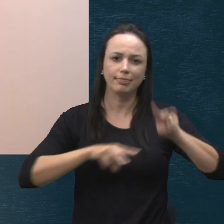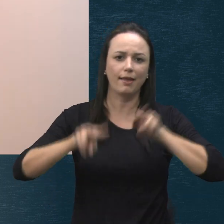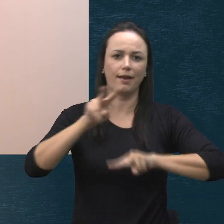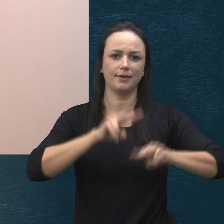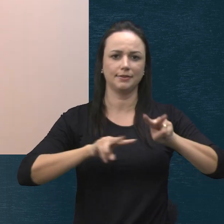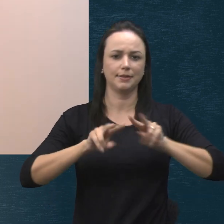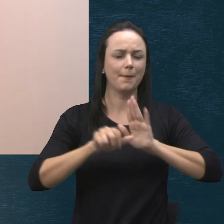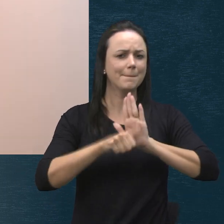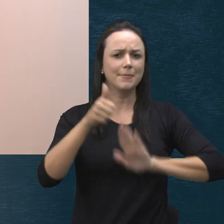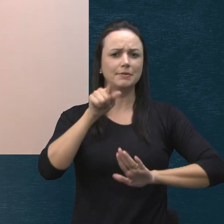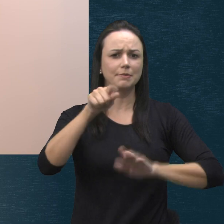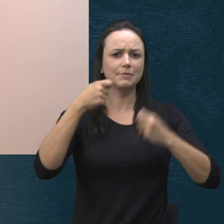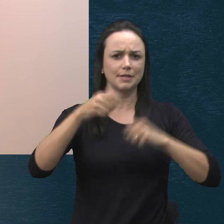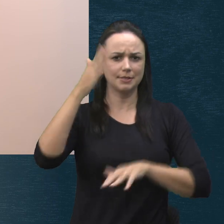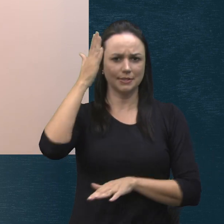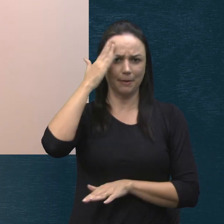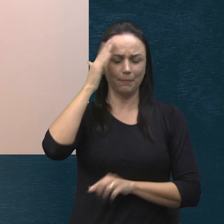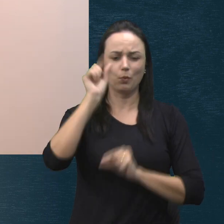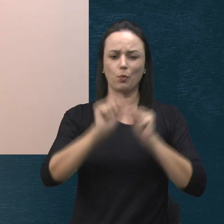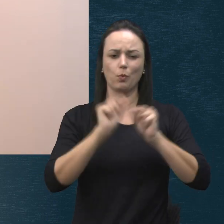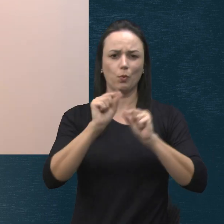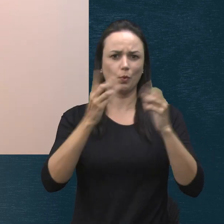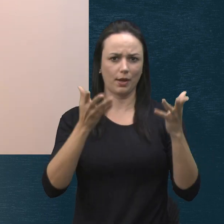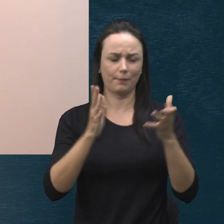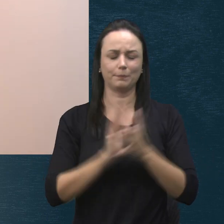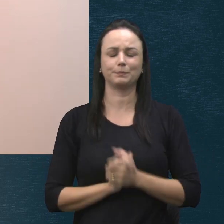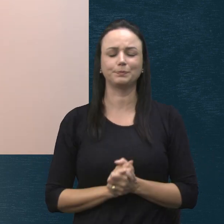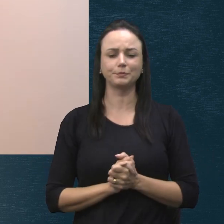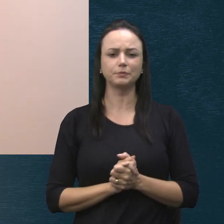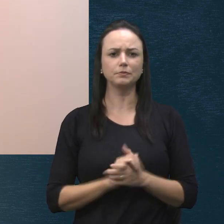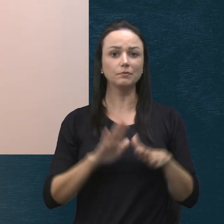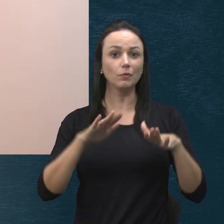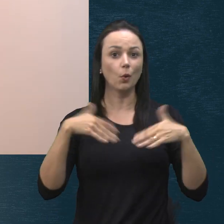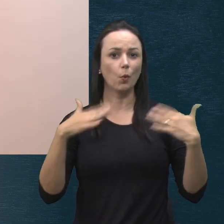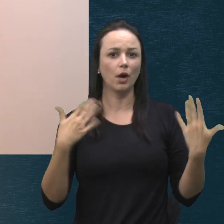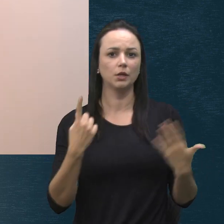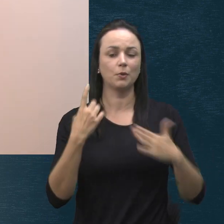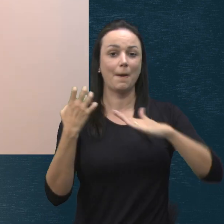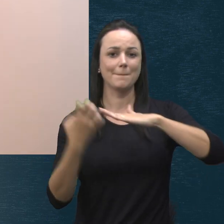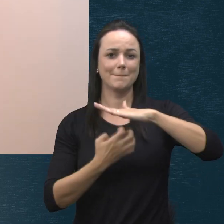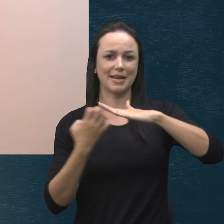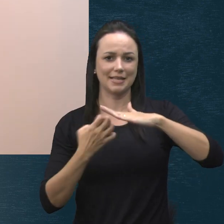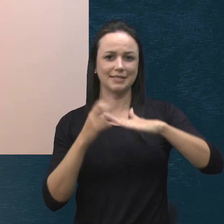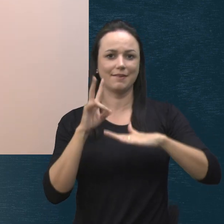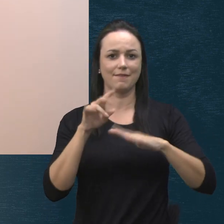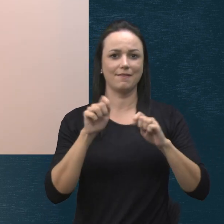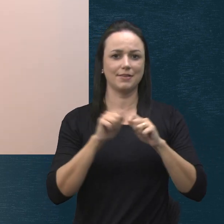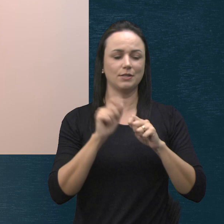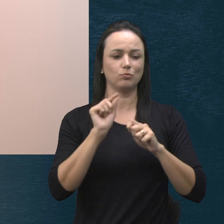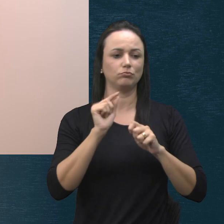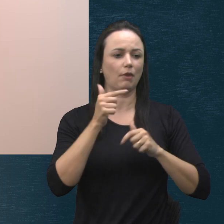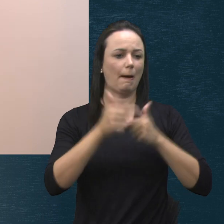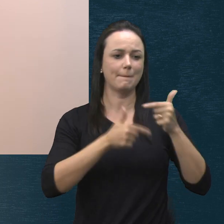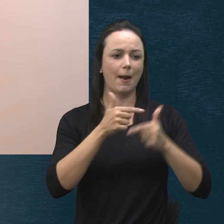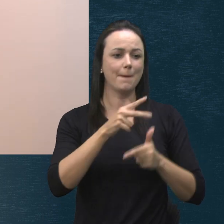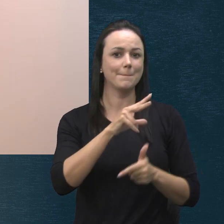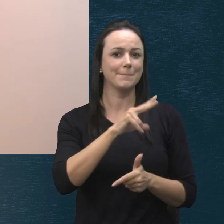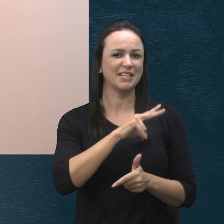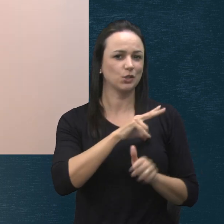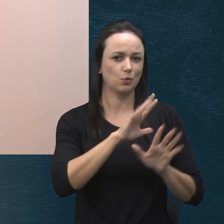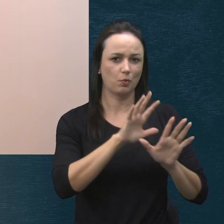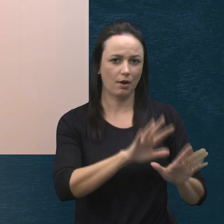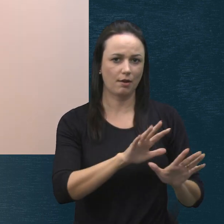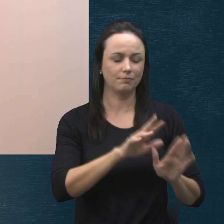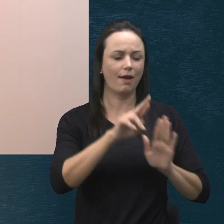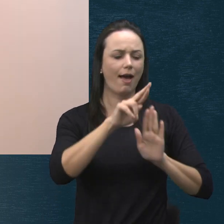né? Primeira coisa que vocês precisam saber é o seguinte: quando uma empresa vai oferecer um serviço privado, as regras